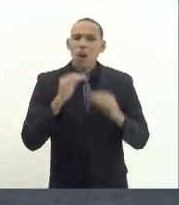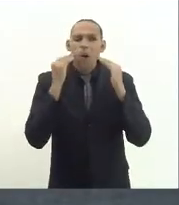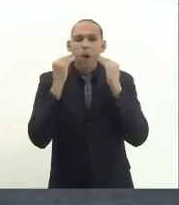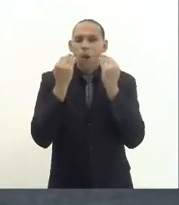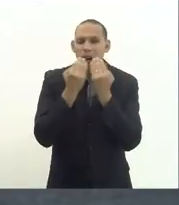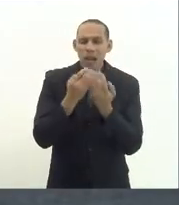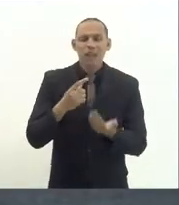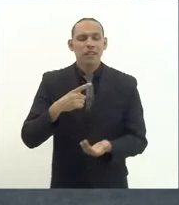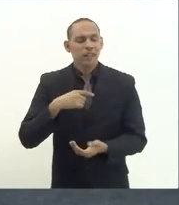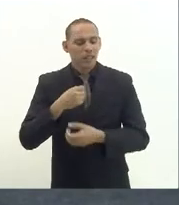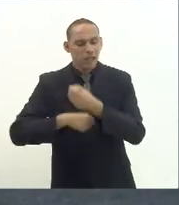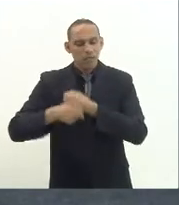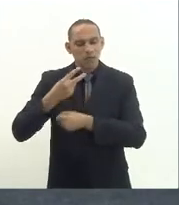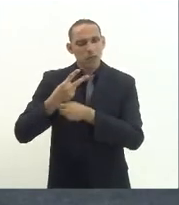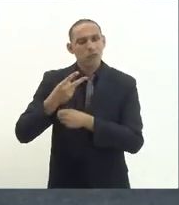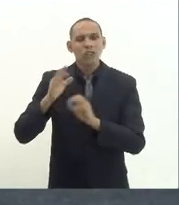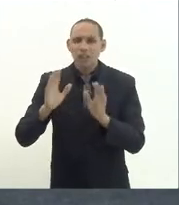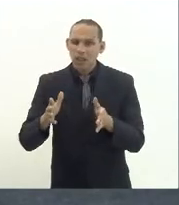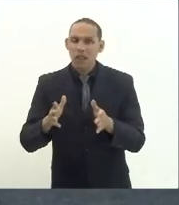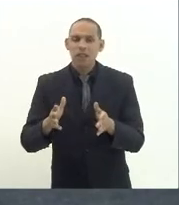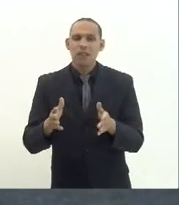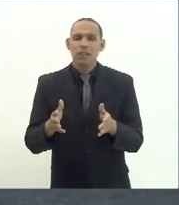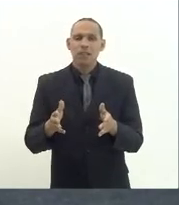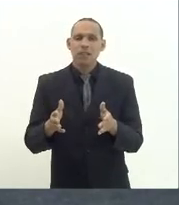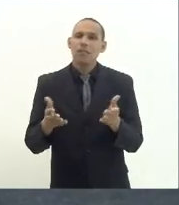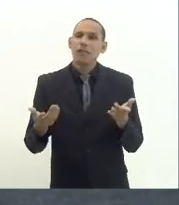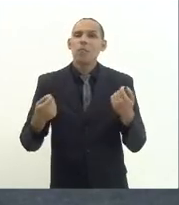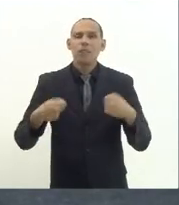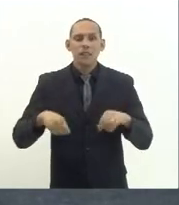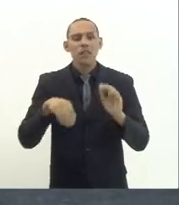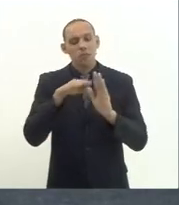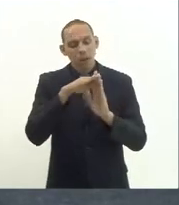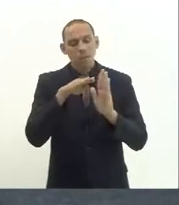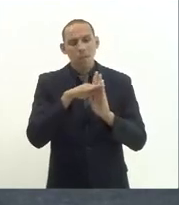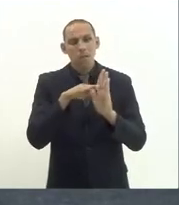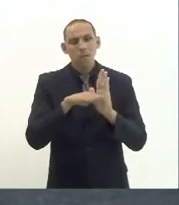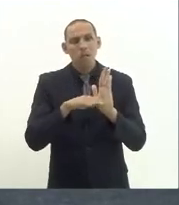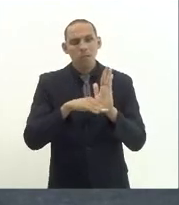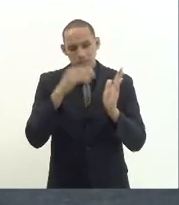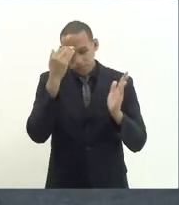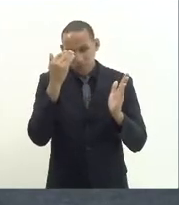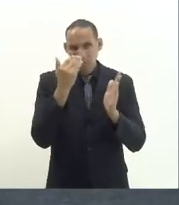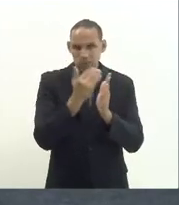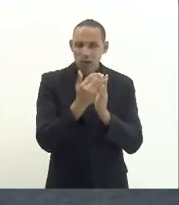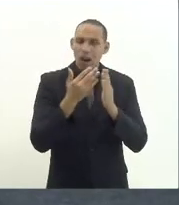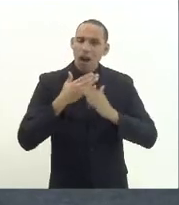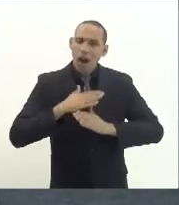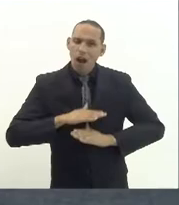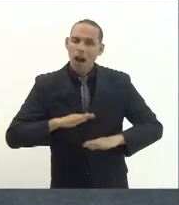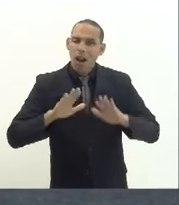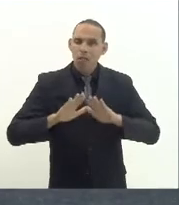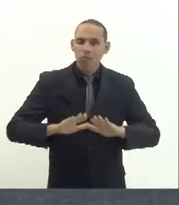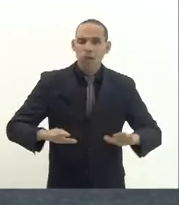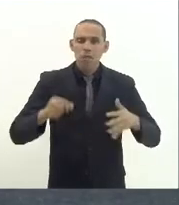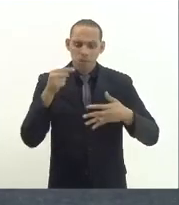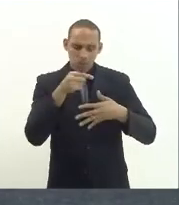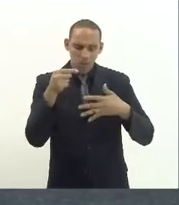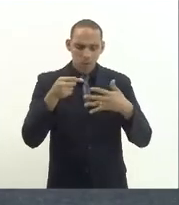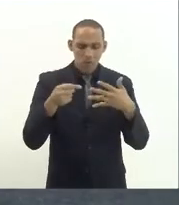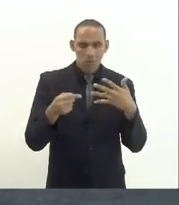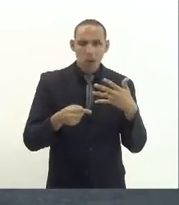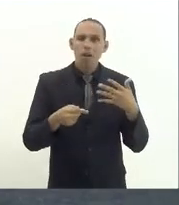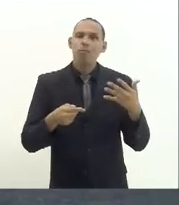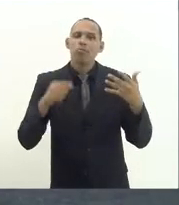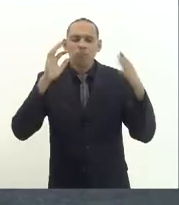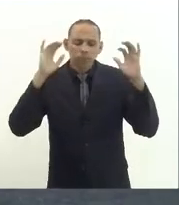aconteceu mais de dois anos então a gente precisa ter um cronograma para se debruçar com calma sobre esses esses diferentes pontos então